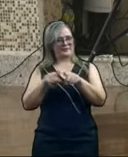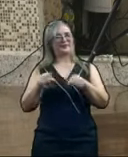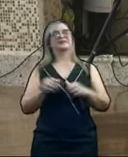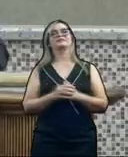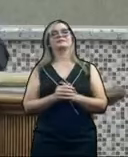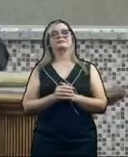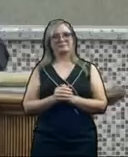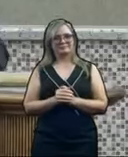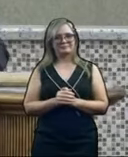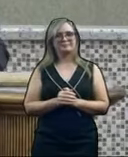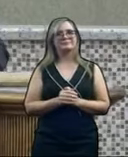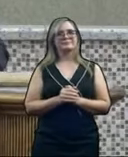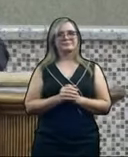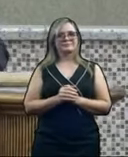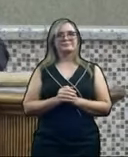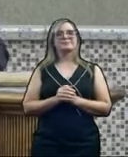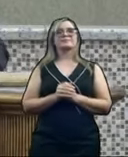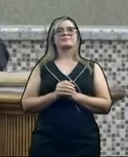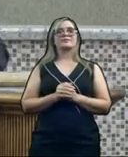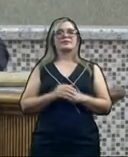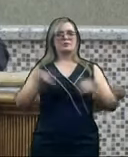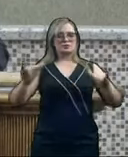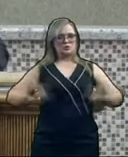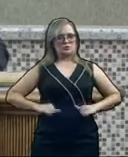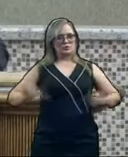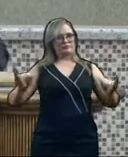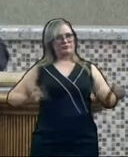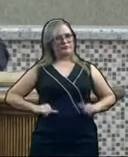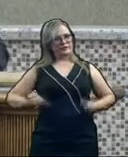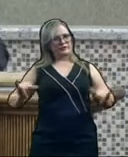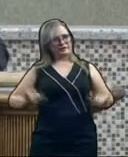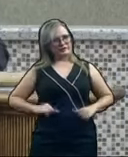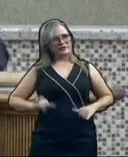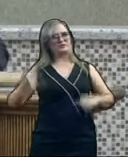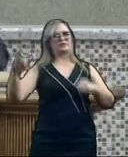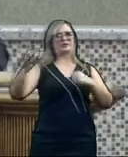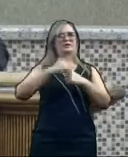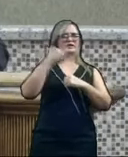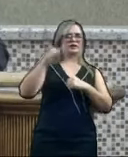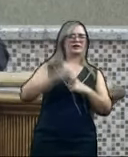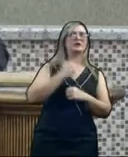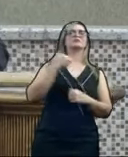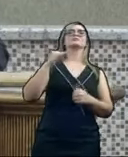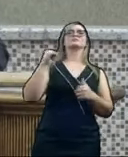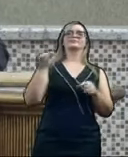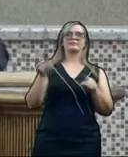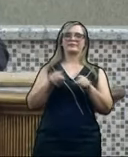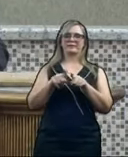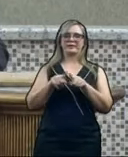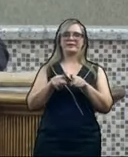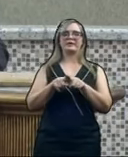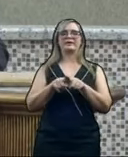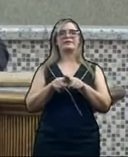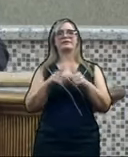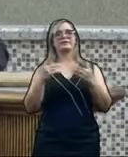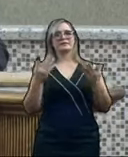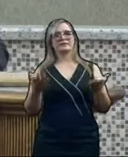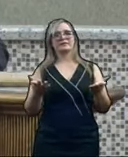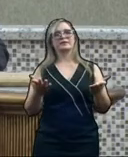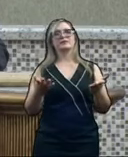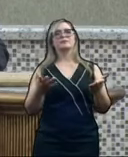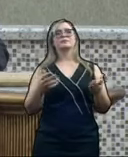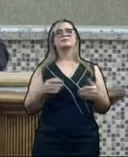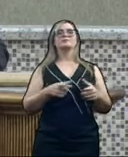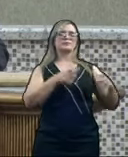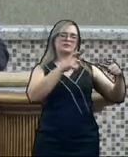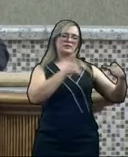deixou e sem nenhum tipo de articulação de diplomacia Oi e aí no Vau de